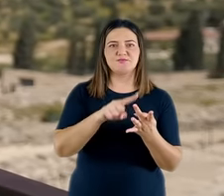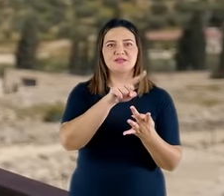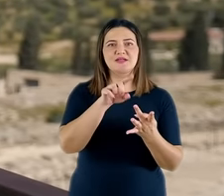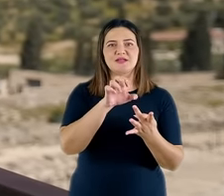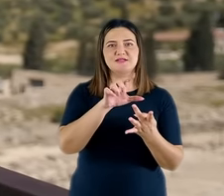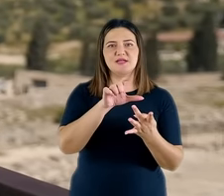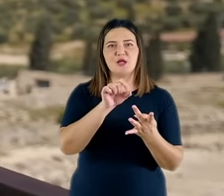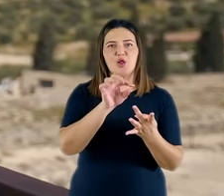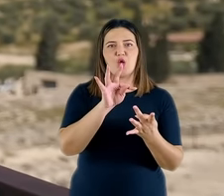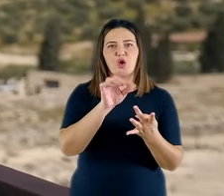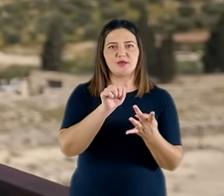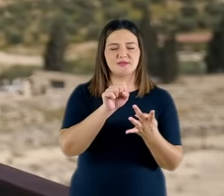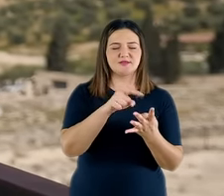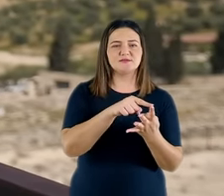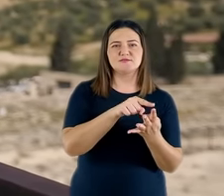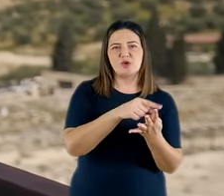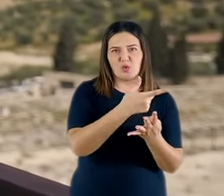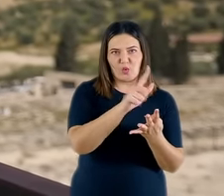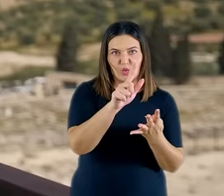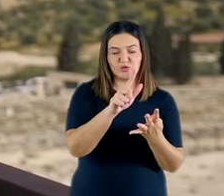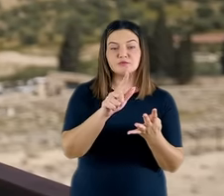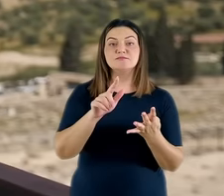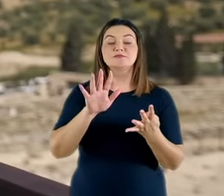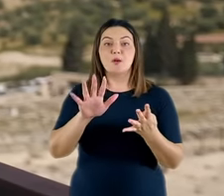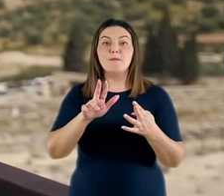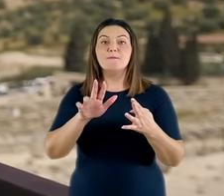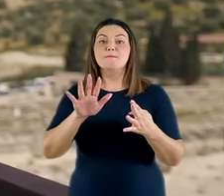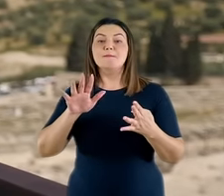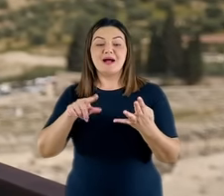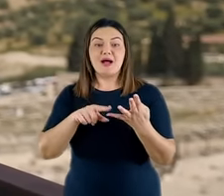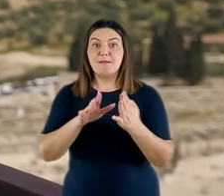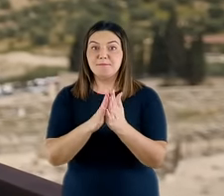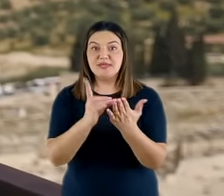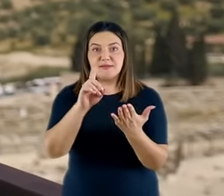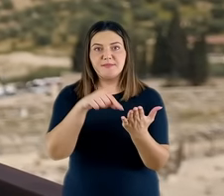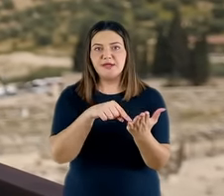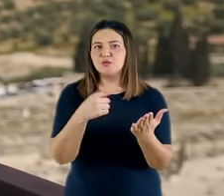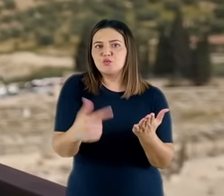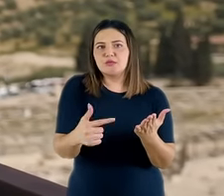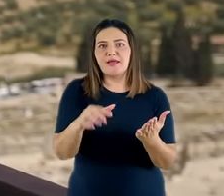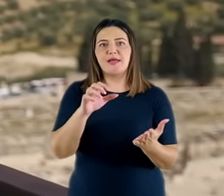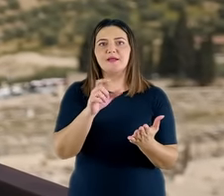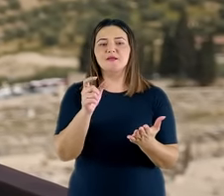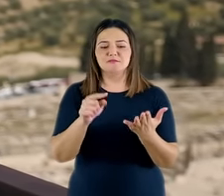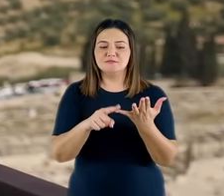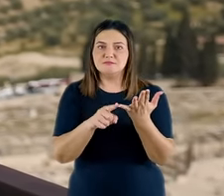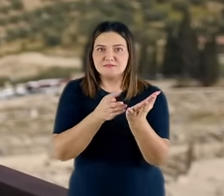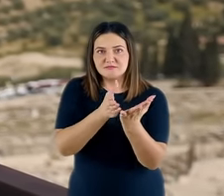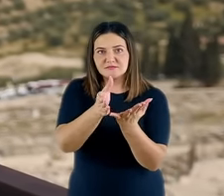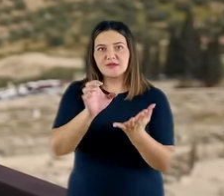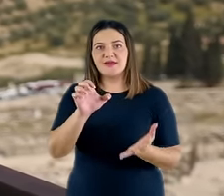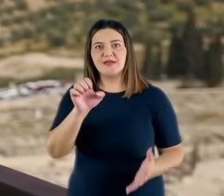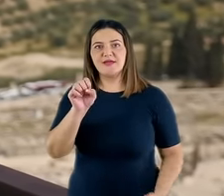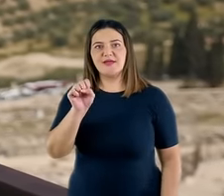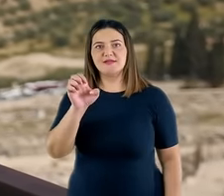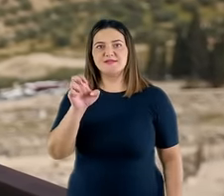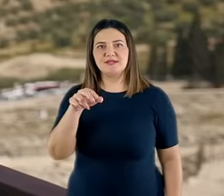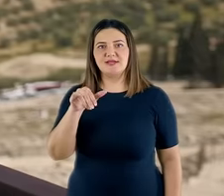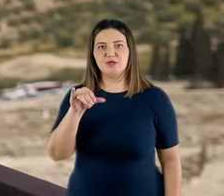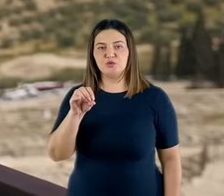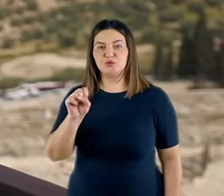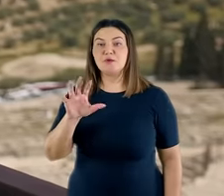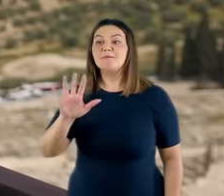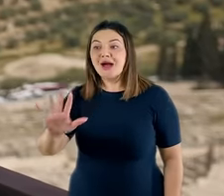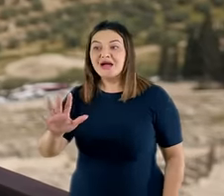canto algum, porém, de acordo com Flávio Josefo, um historiador judeu do primeiro século, os essênios eram outra seita judaica,